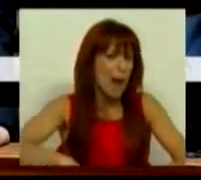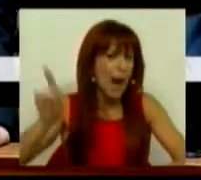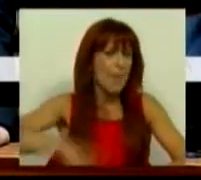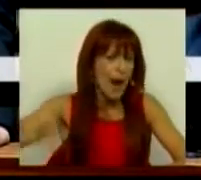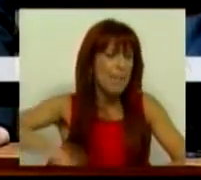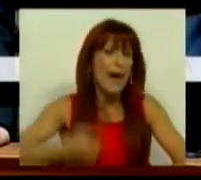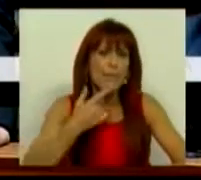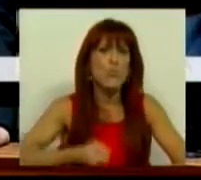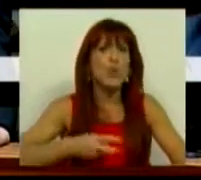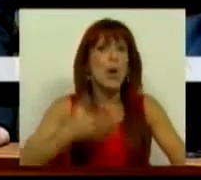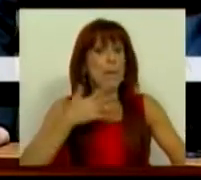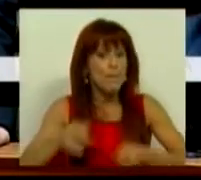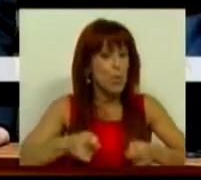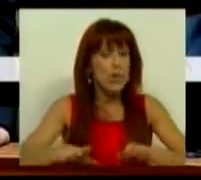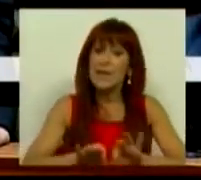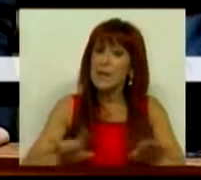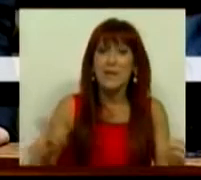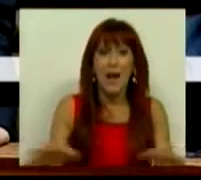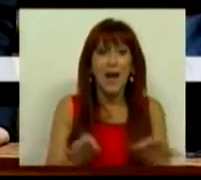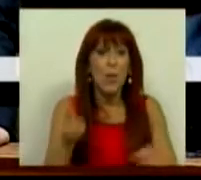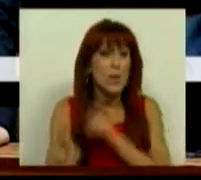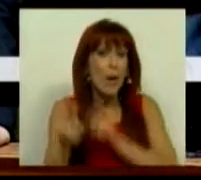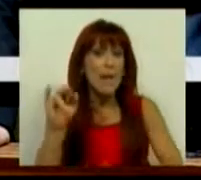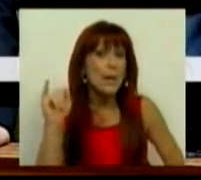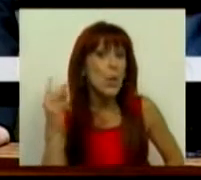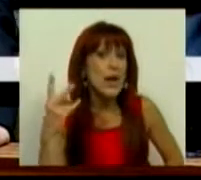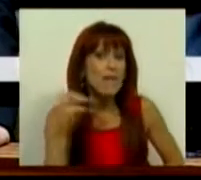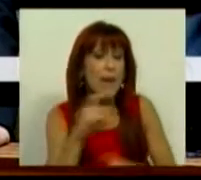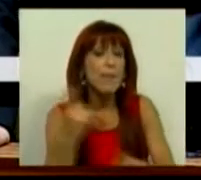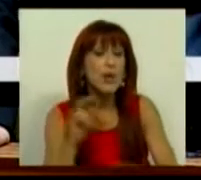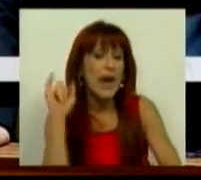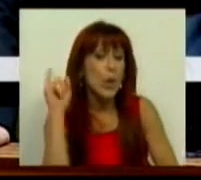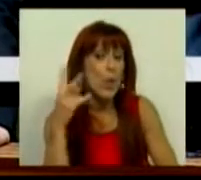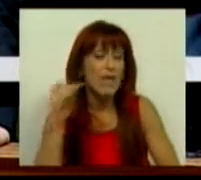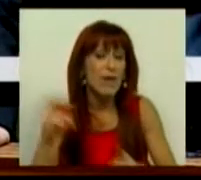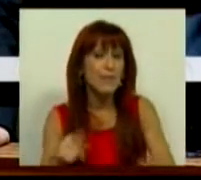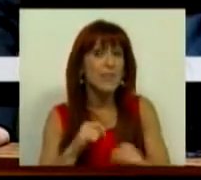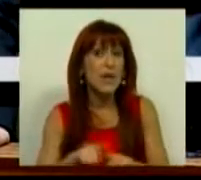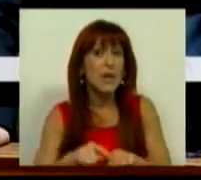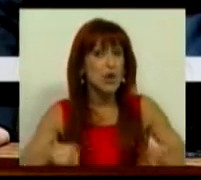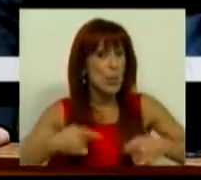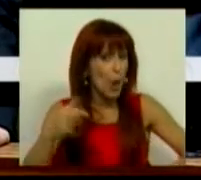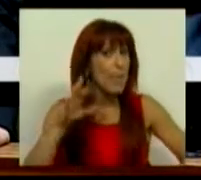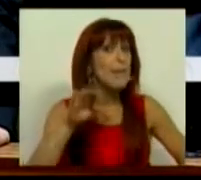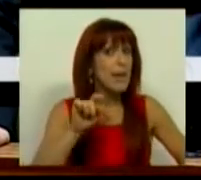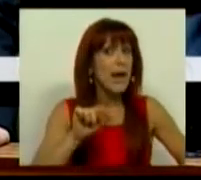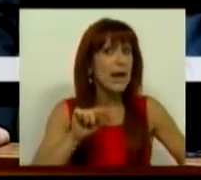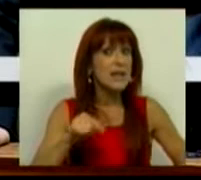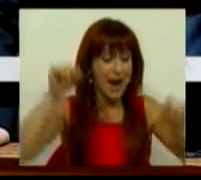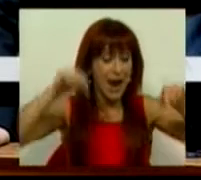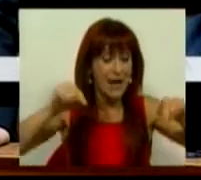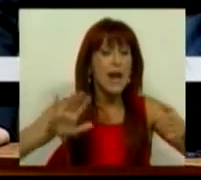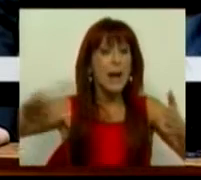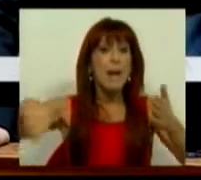várias vezes moderar. Assim foi com o aumento do IVA, porque com o aumento do IVA, relembro que o próprio PS